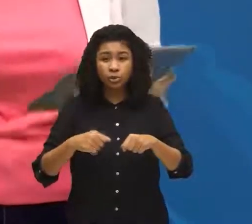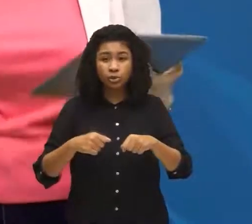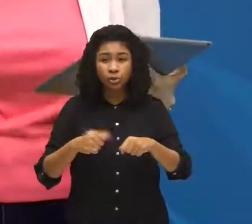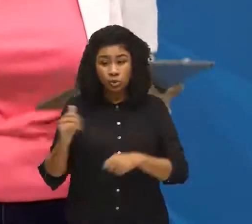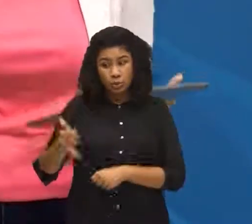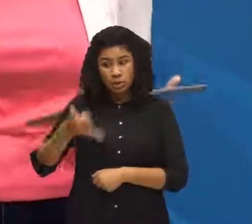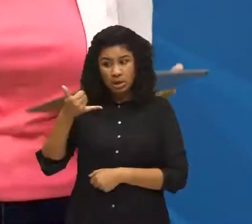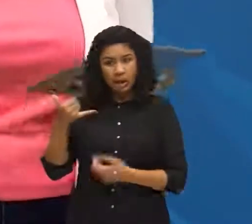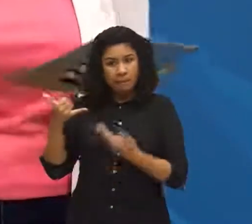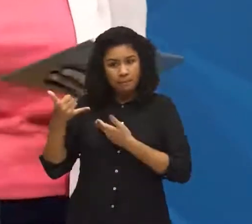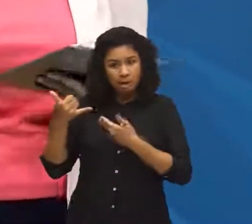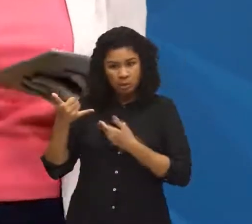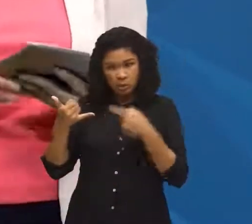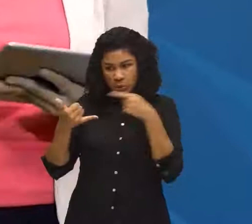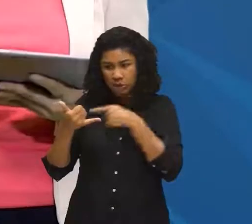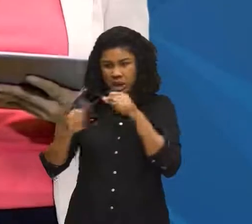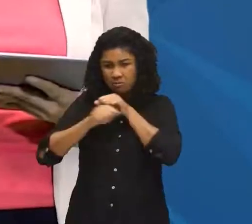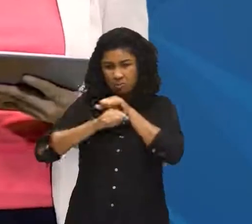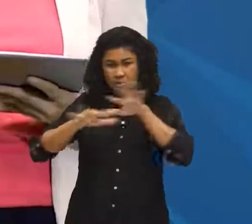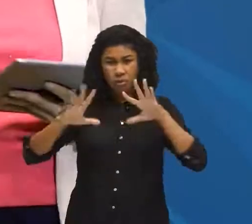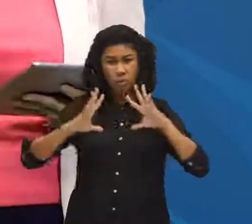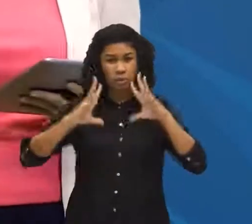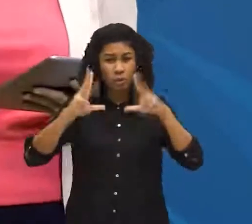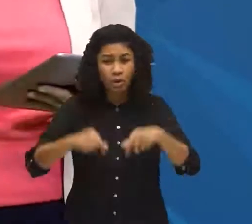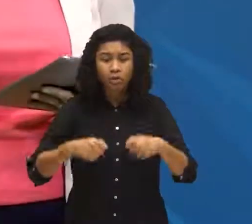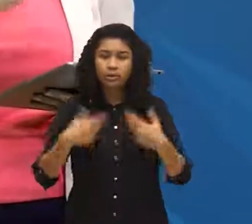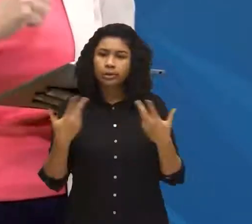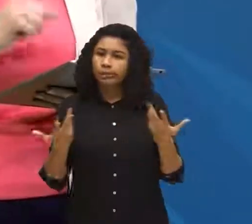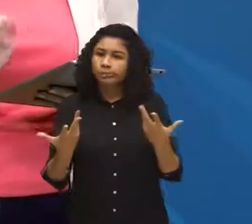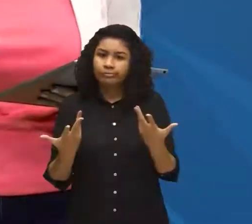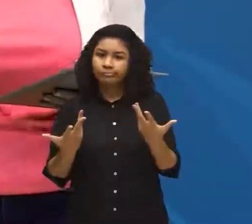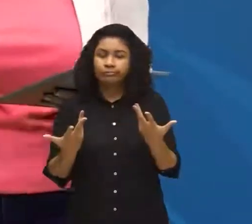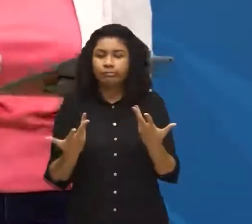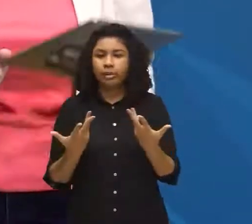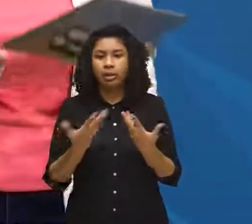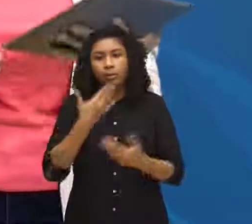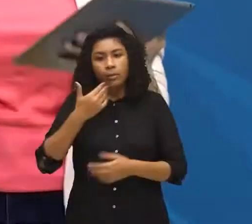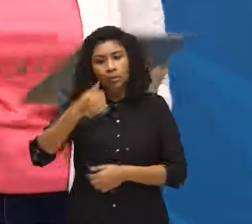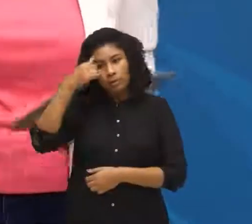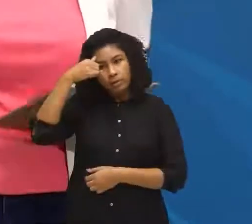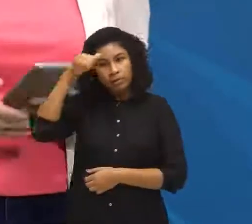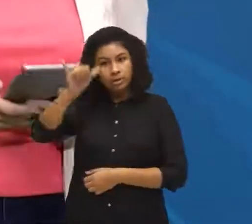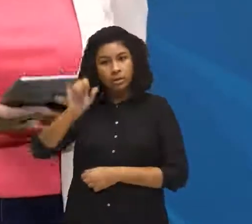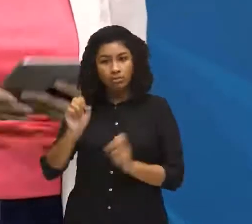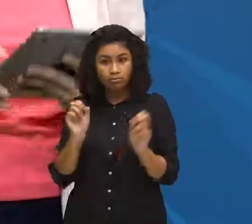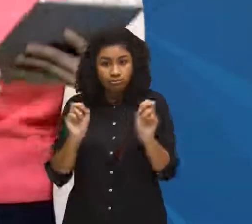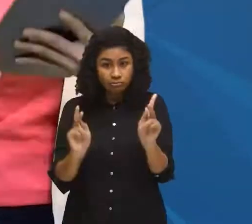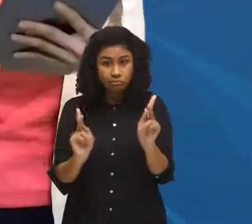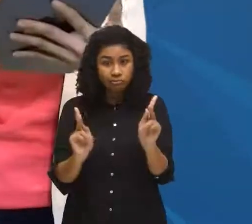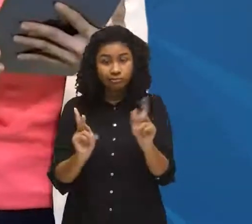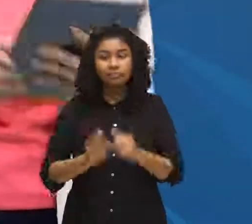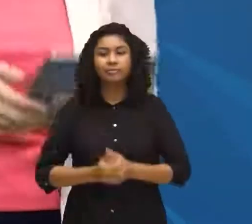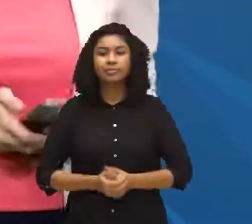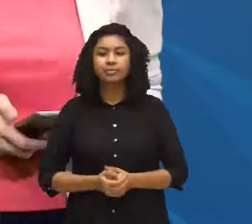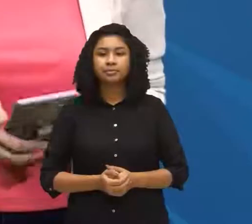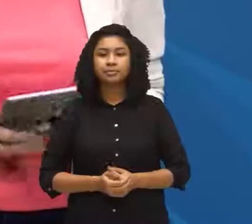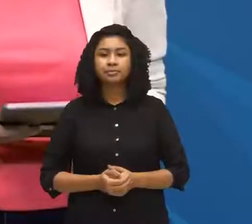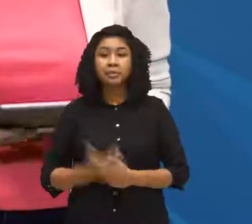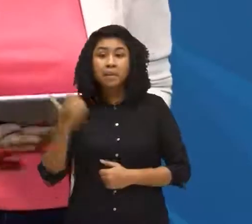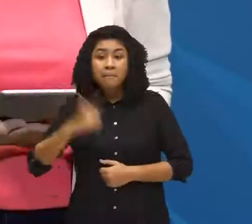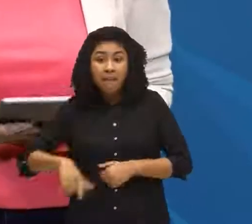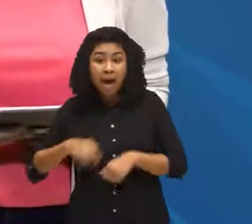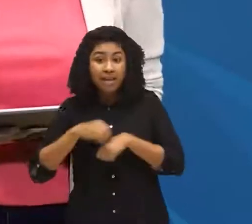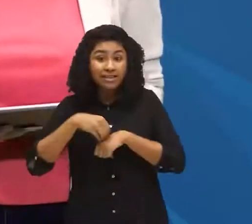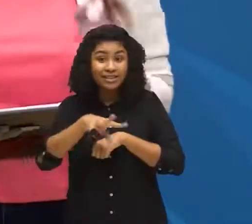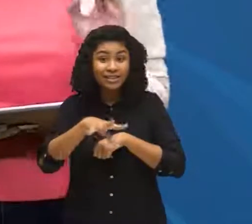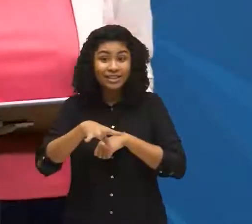teria muito mais chance dessas informações falsas veicularem na internet, tá bom? Então vamos lá, mais dicas, a gente tem mais